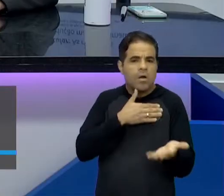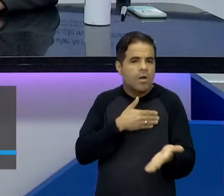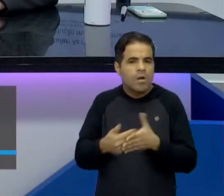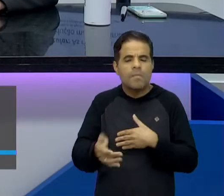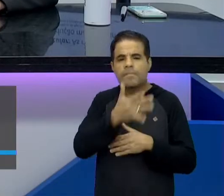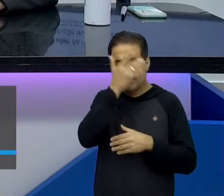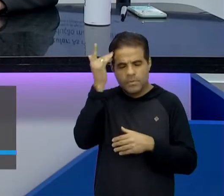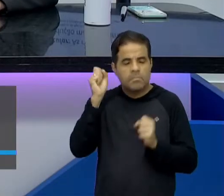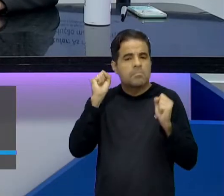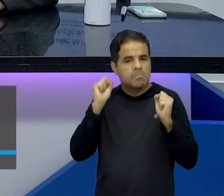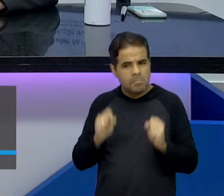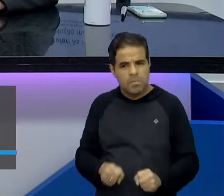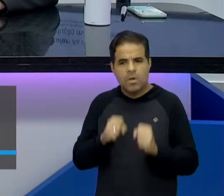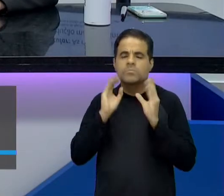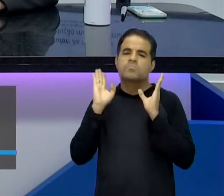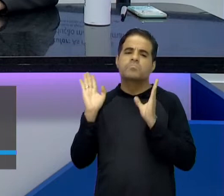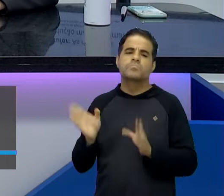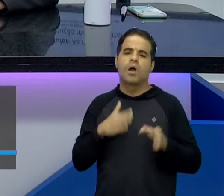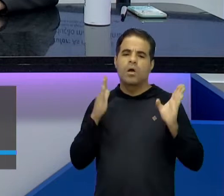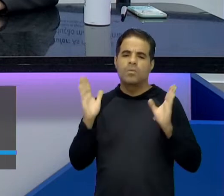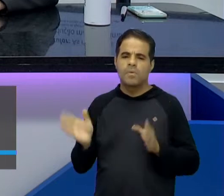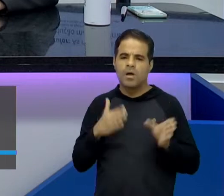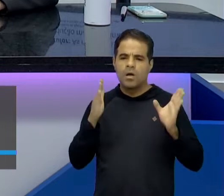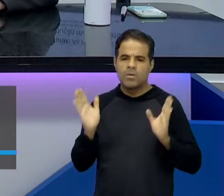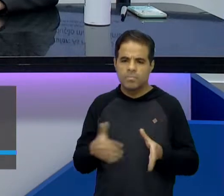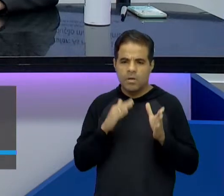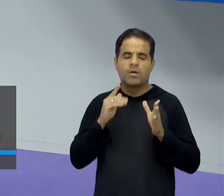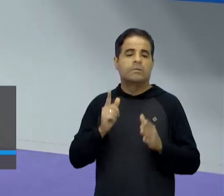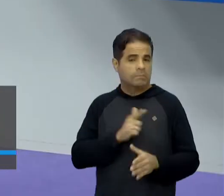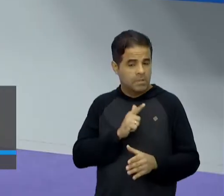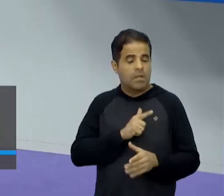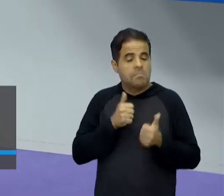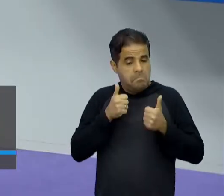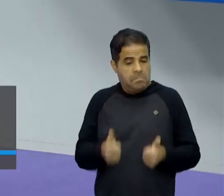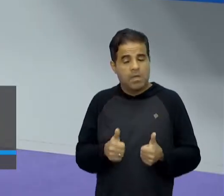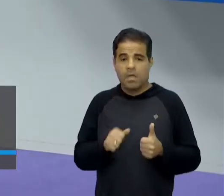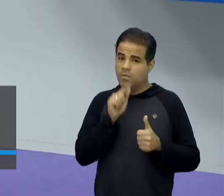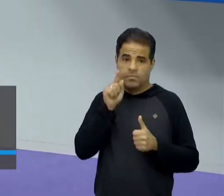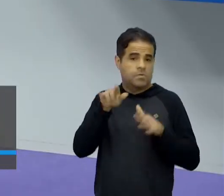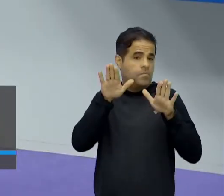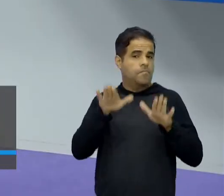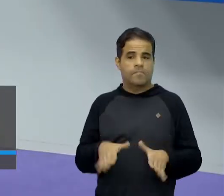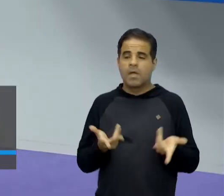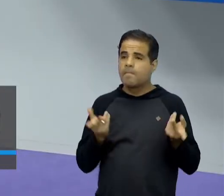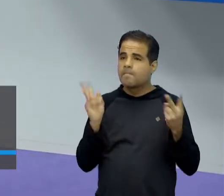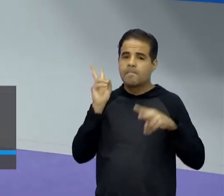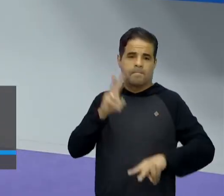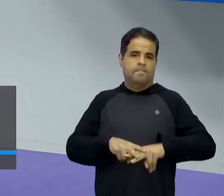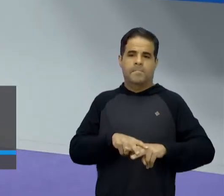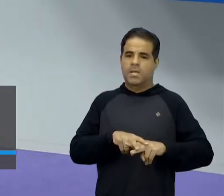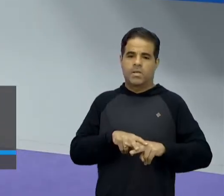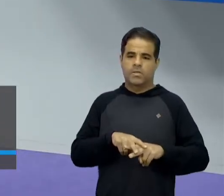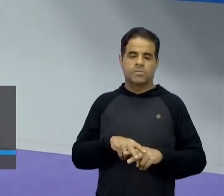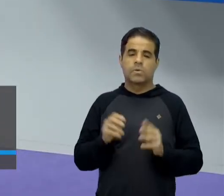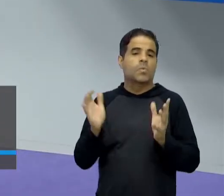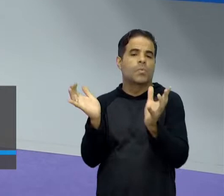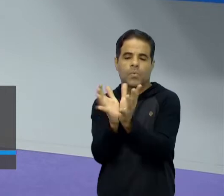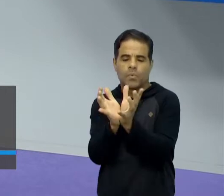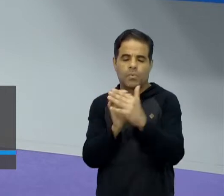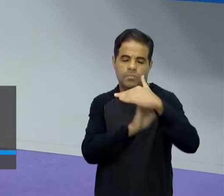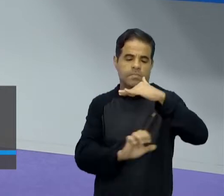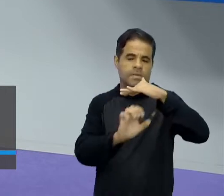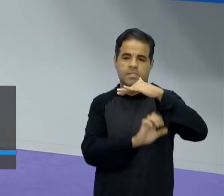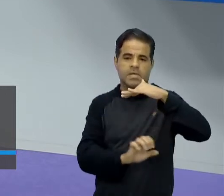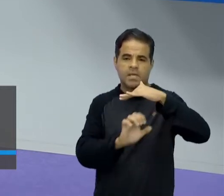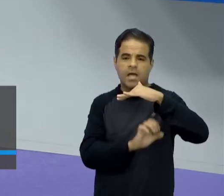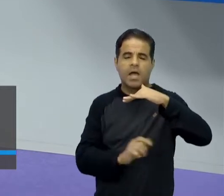ser produtora de notícia. Sim. Isso tem um lado bom? Tem, porque você não fica mais preso a um grupo